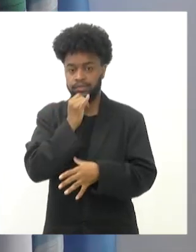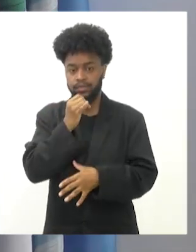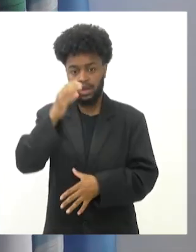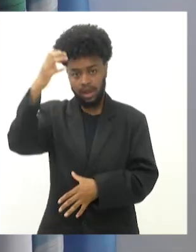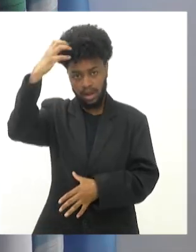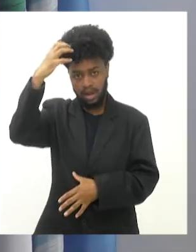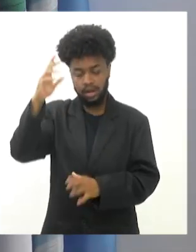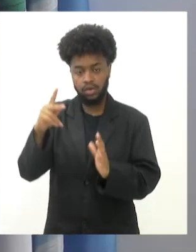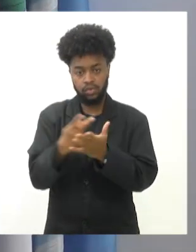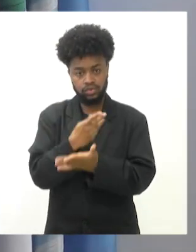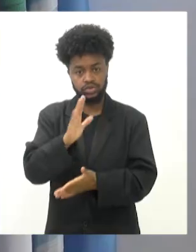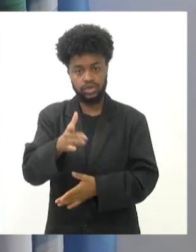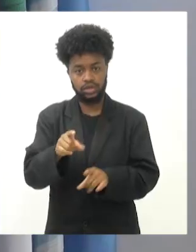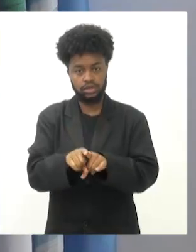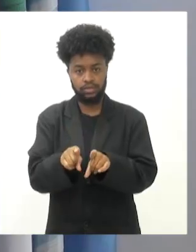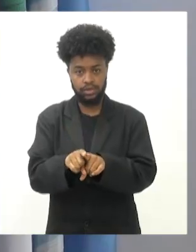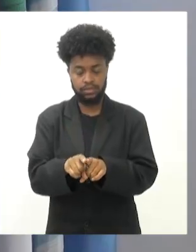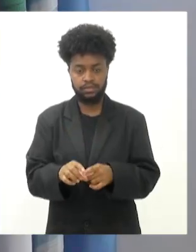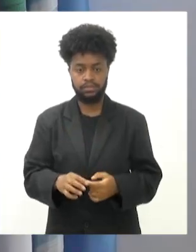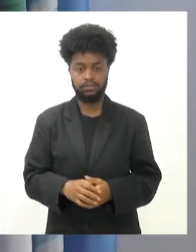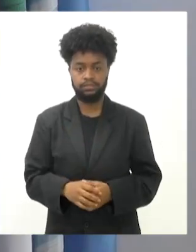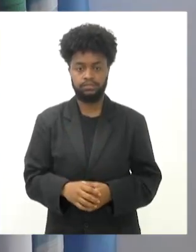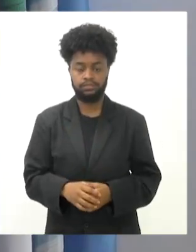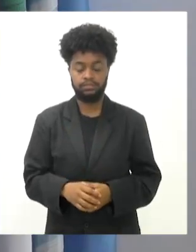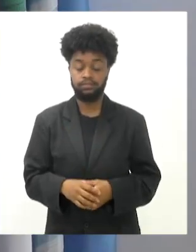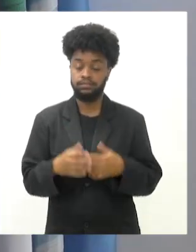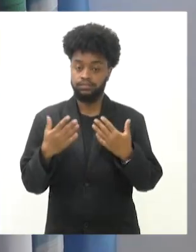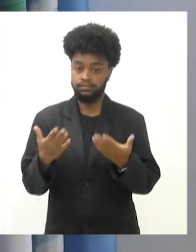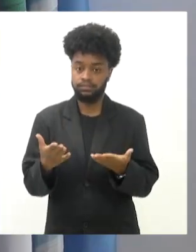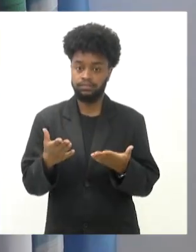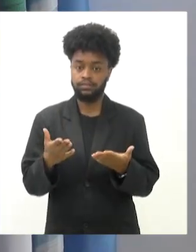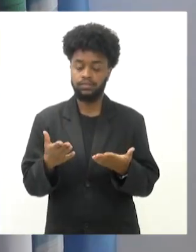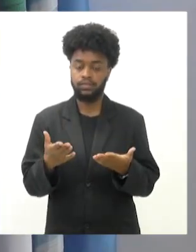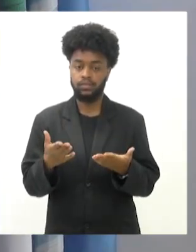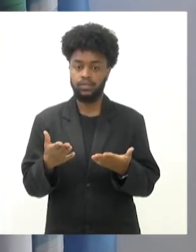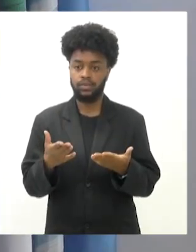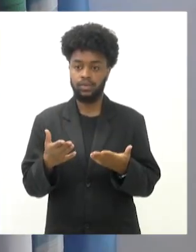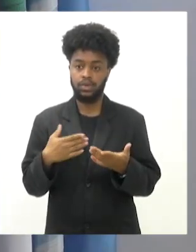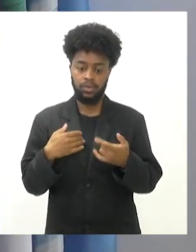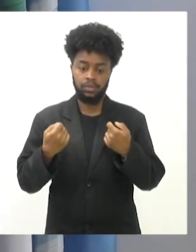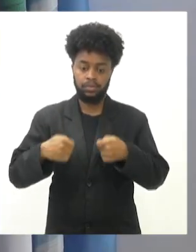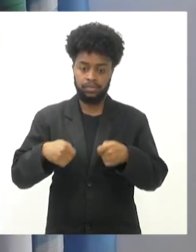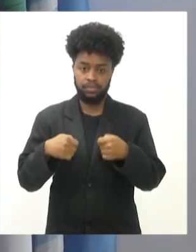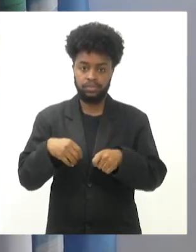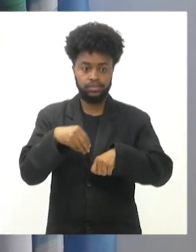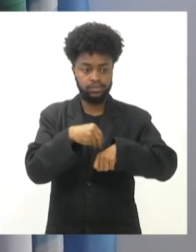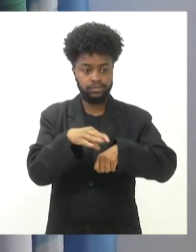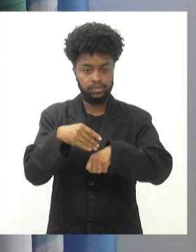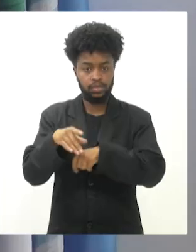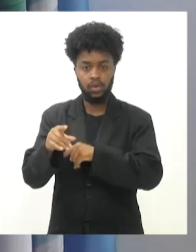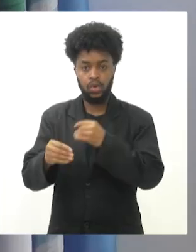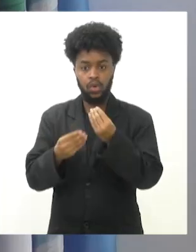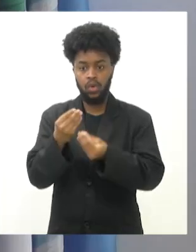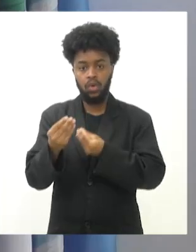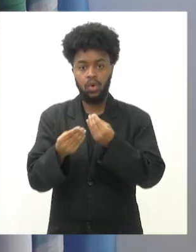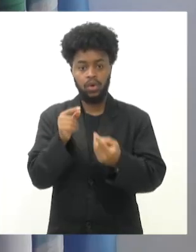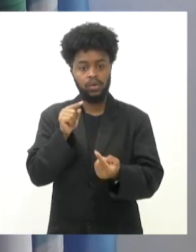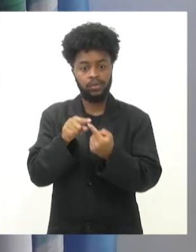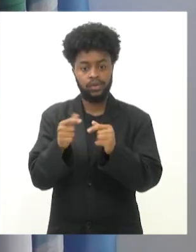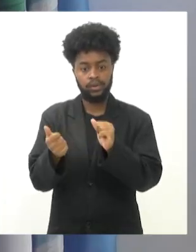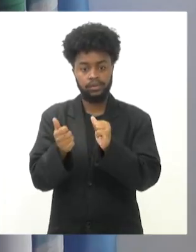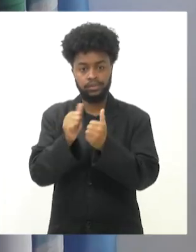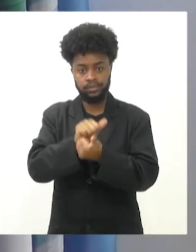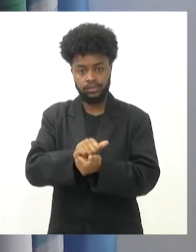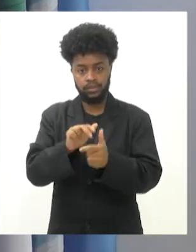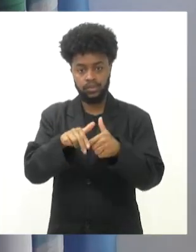foi vítima de tragédias semelhantes, e a gente, claro que com o debruçar dos trabalhos no âmbito da adaptação climática,